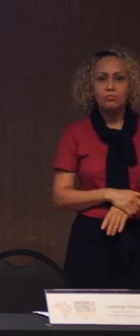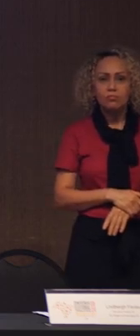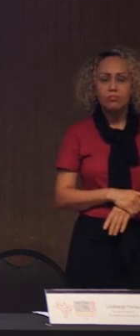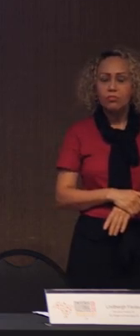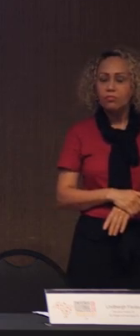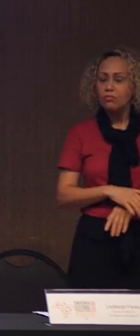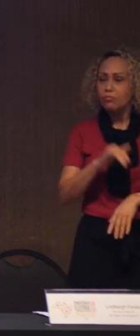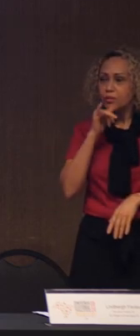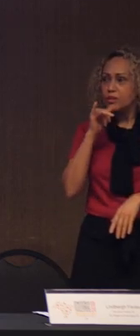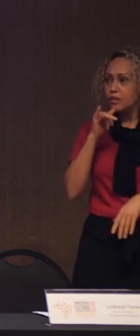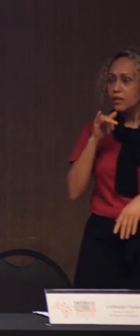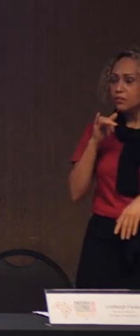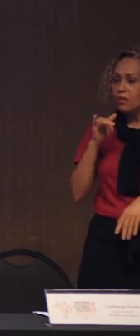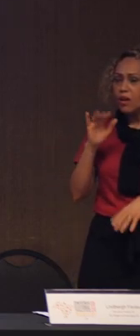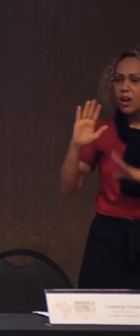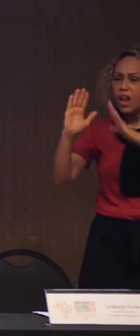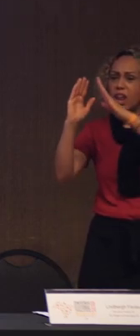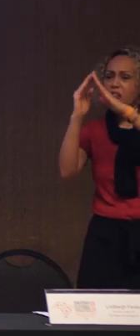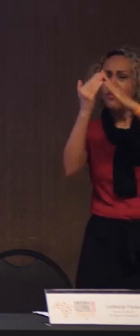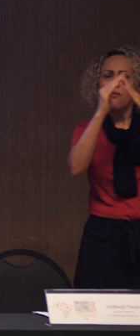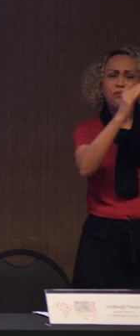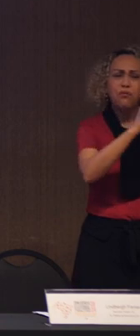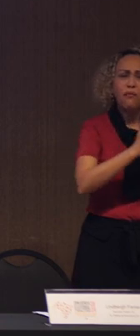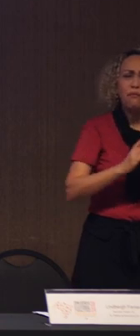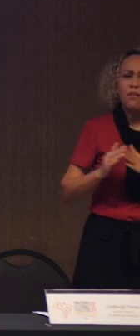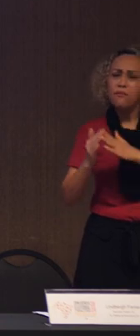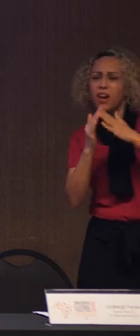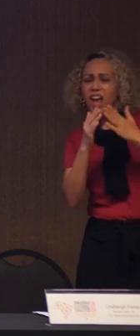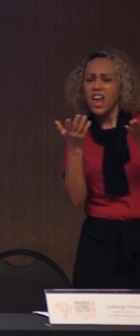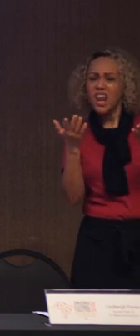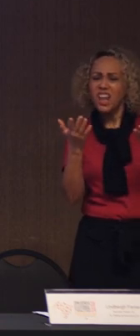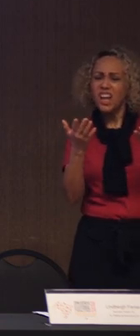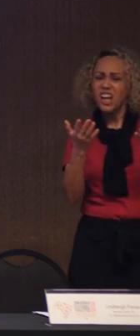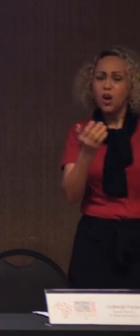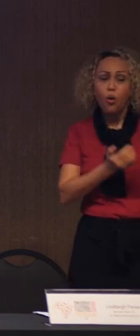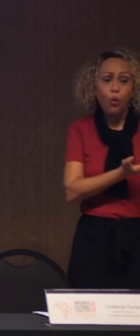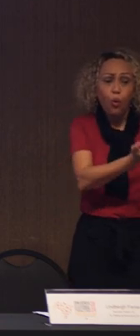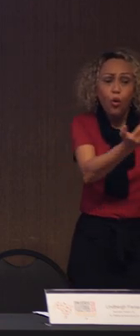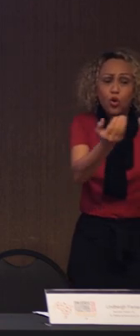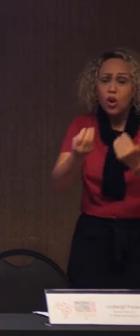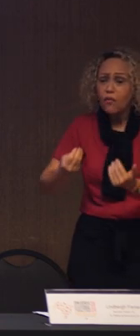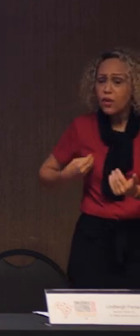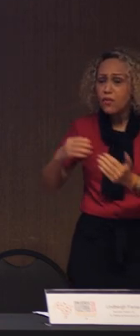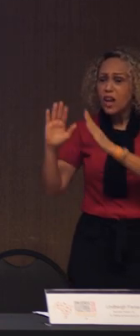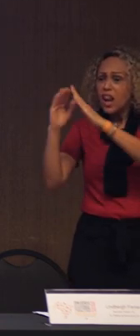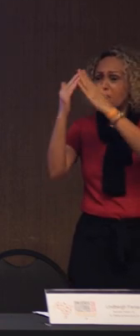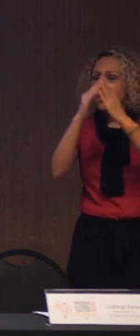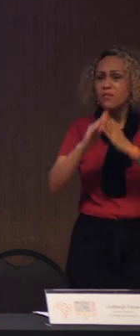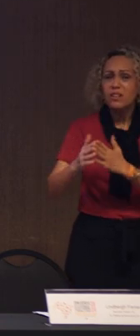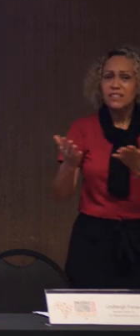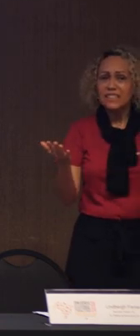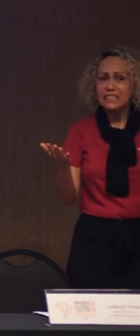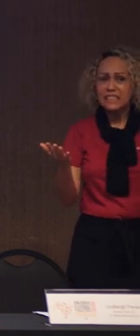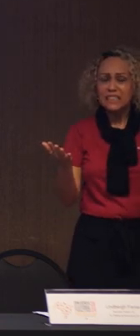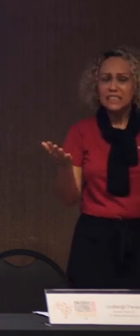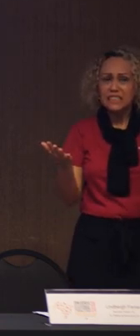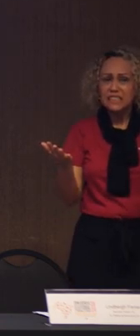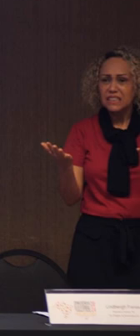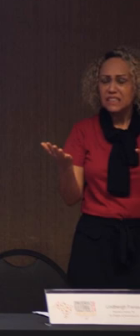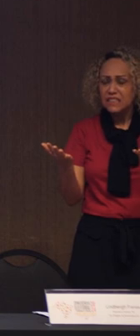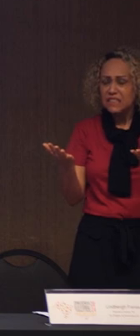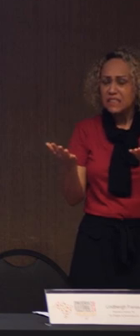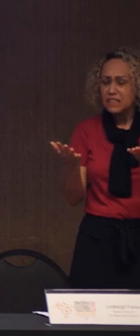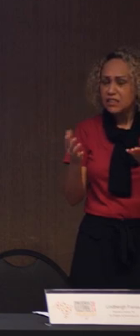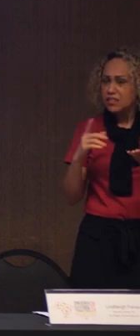com as favelas? O que nós fazemos com aquele jovem que não está mais... Não tem mais em fábrica para ele. Assim, o